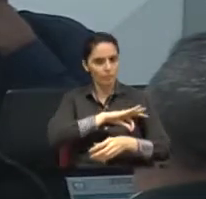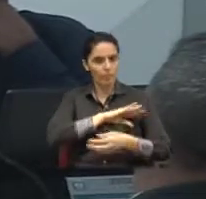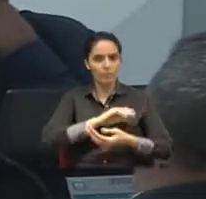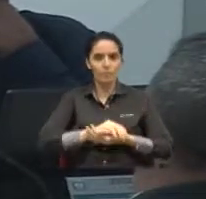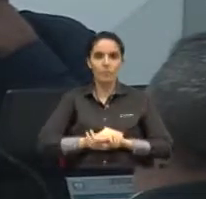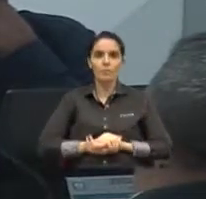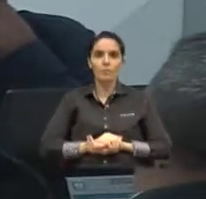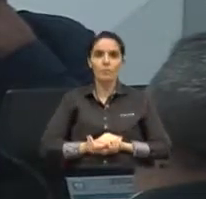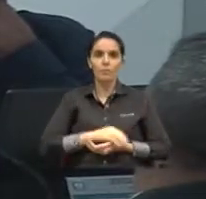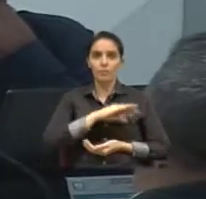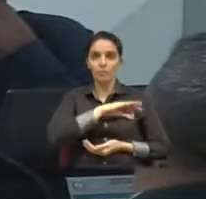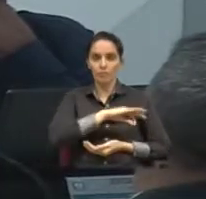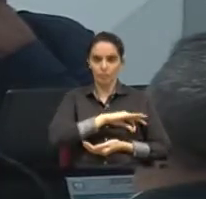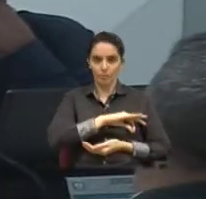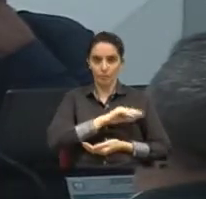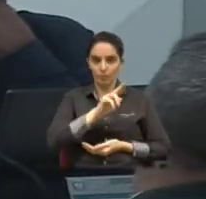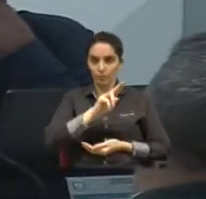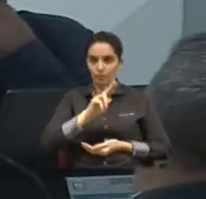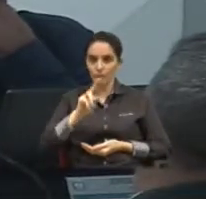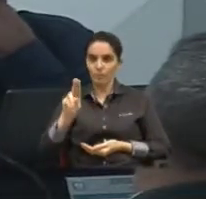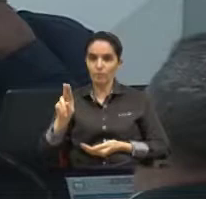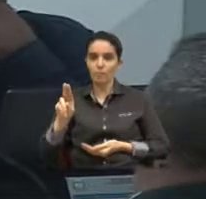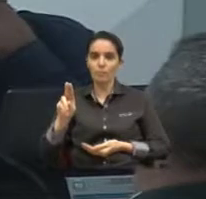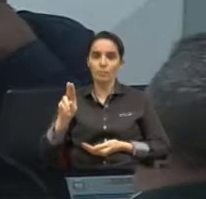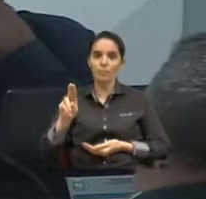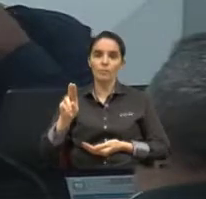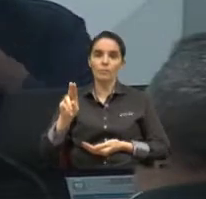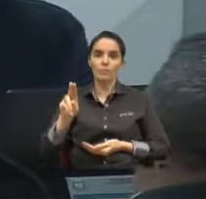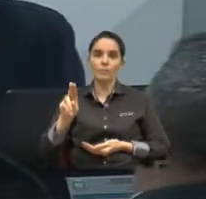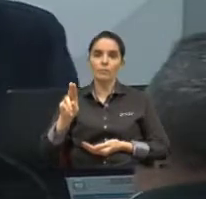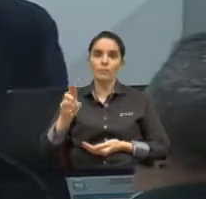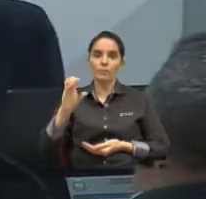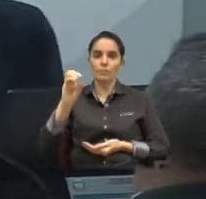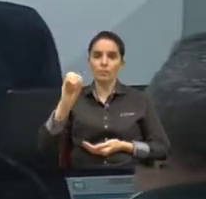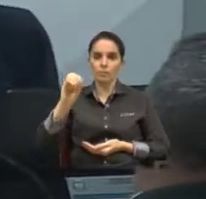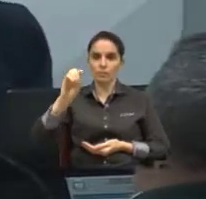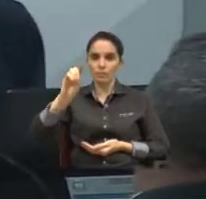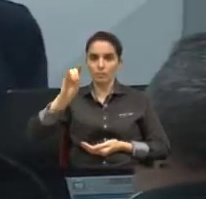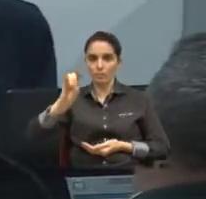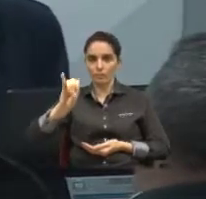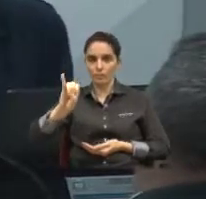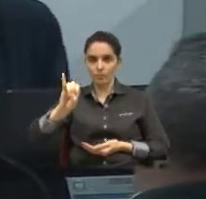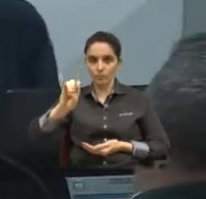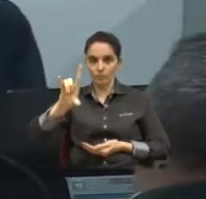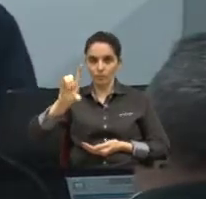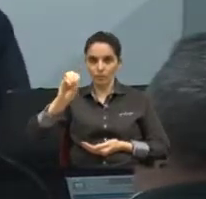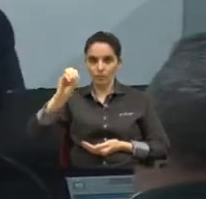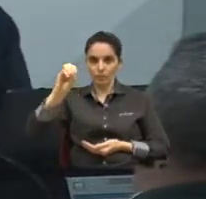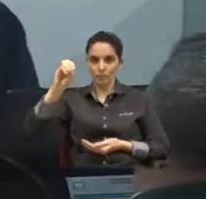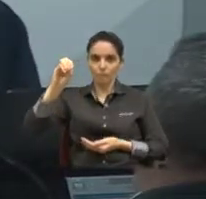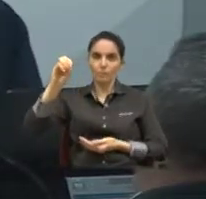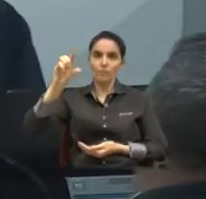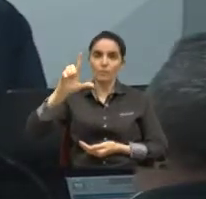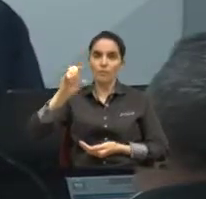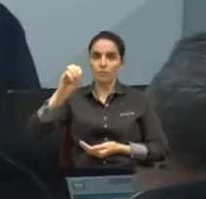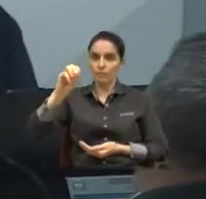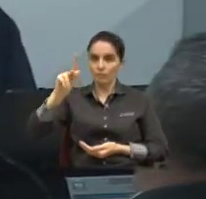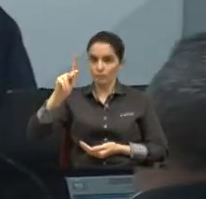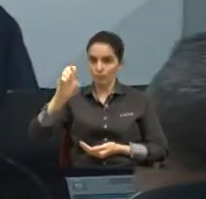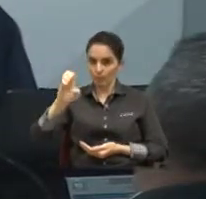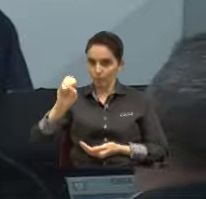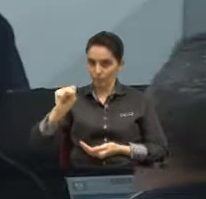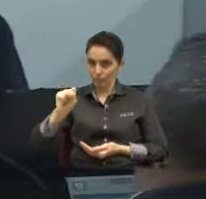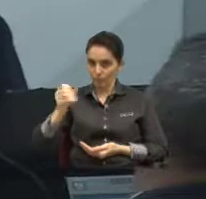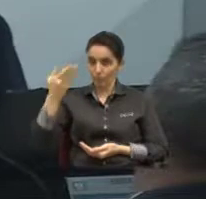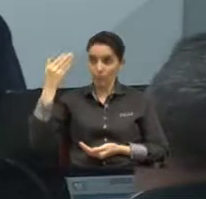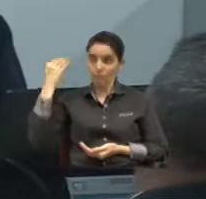O policial aqui homenageado é o cabo PM Odilon Lopes. À época dos fatos era